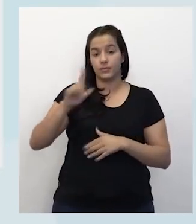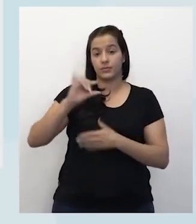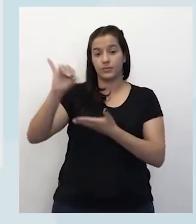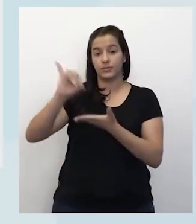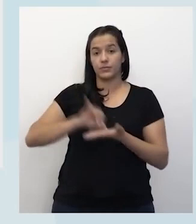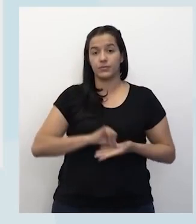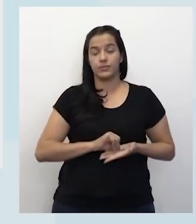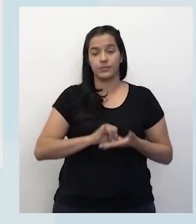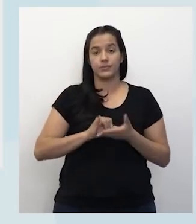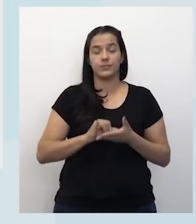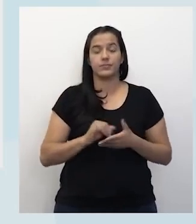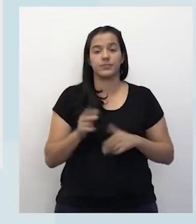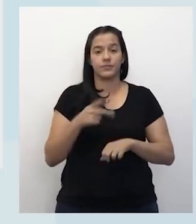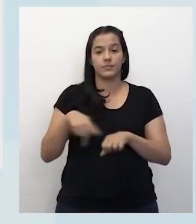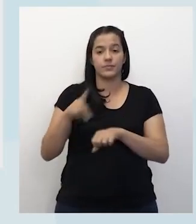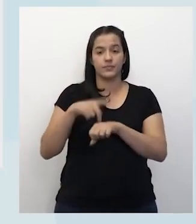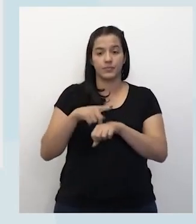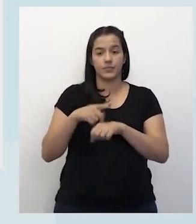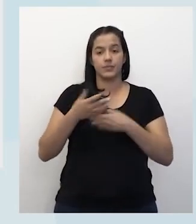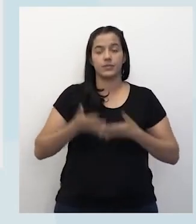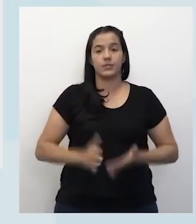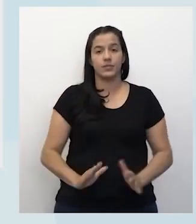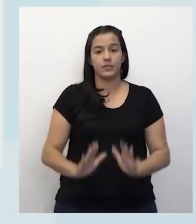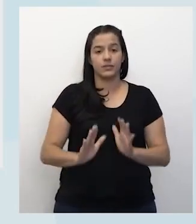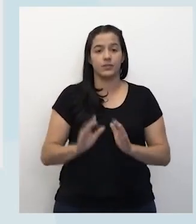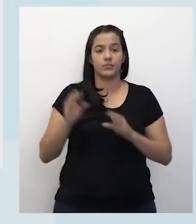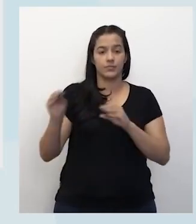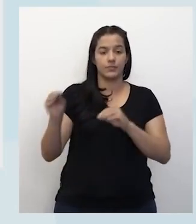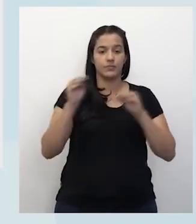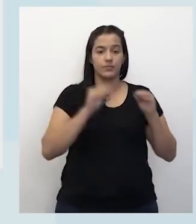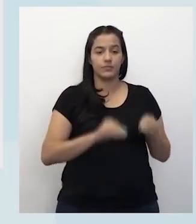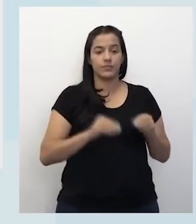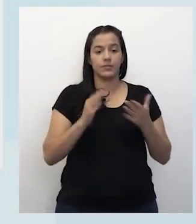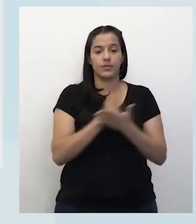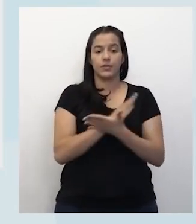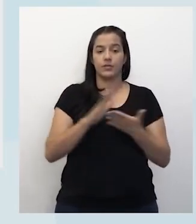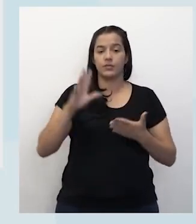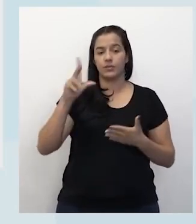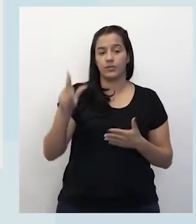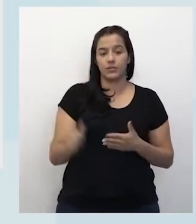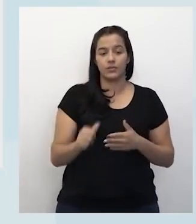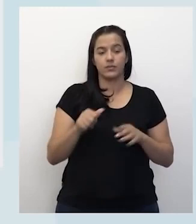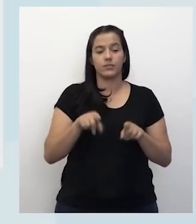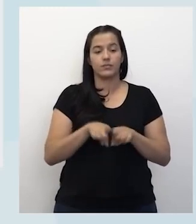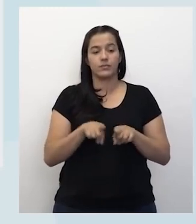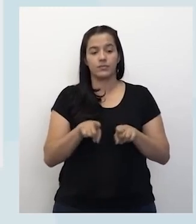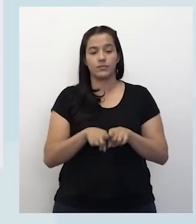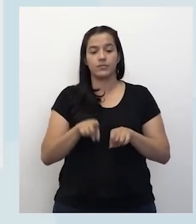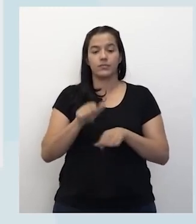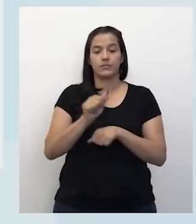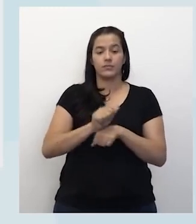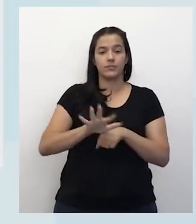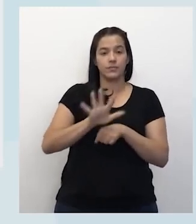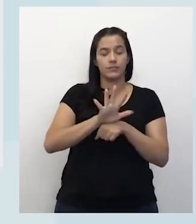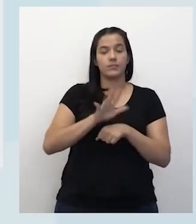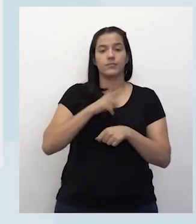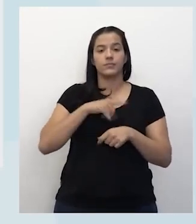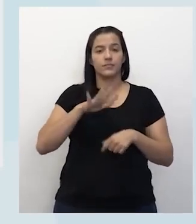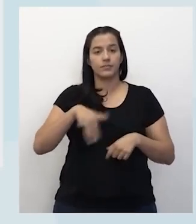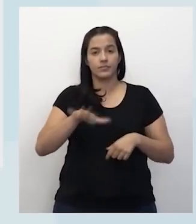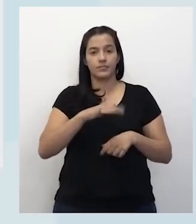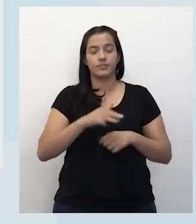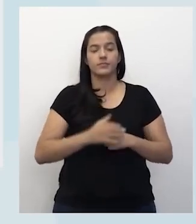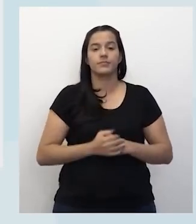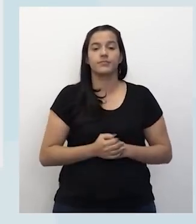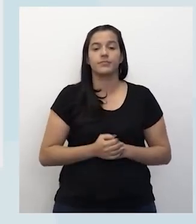país de origem, né, como foi retratado aí para vocês verem aí. Tem países aí da África, países da Ásia, que aparecem em destaques aí. Vamos